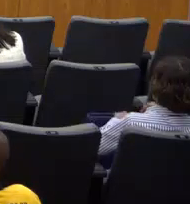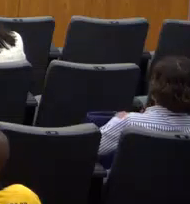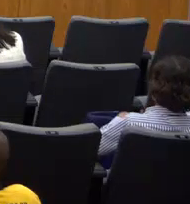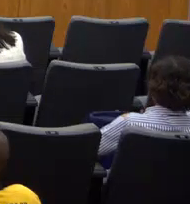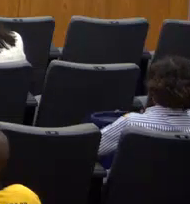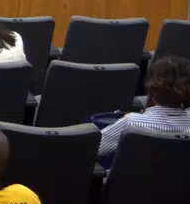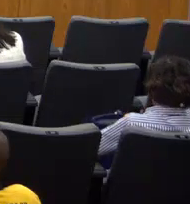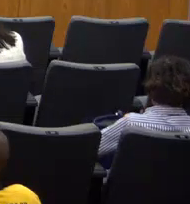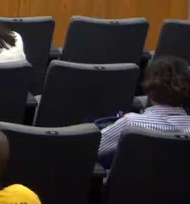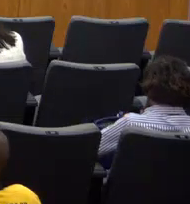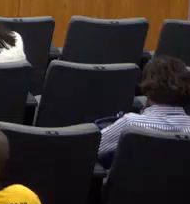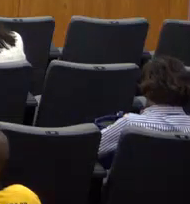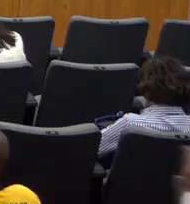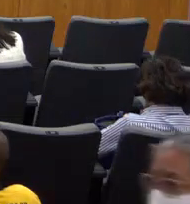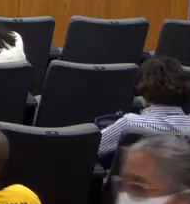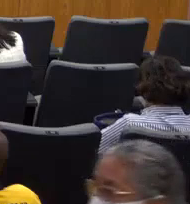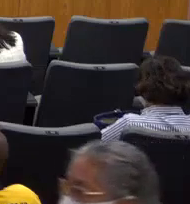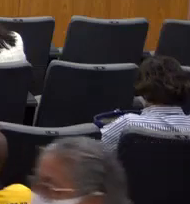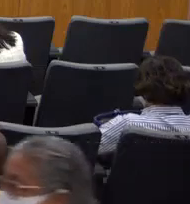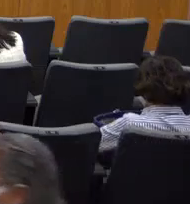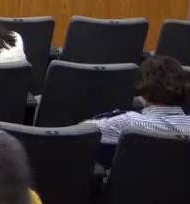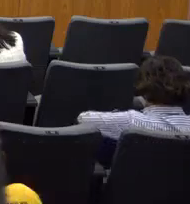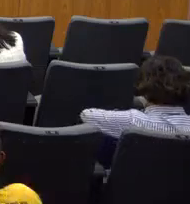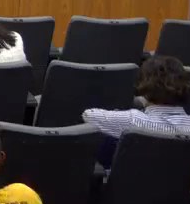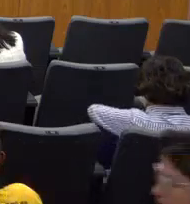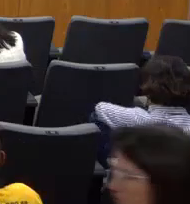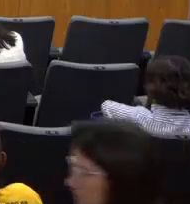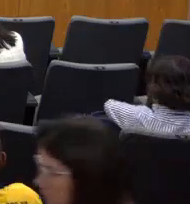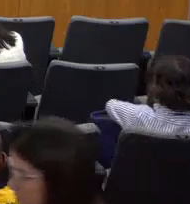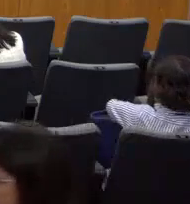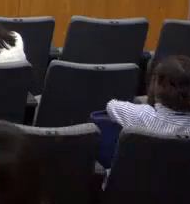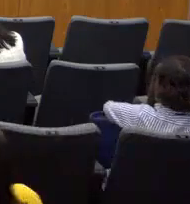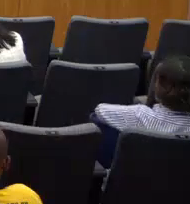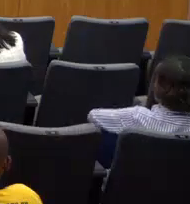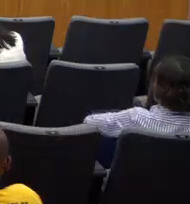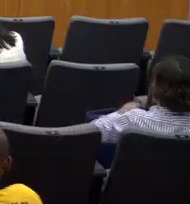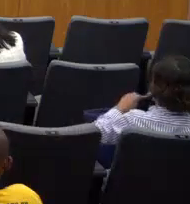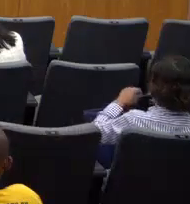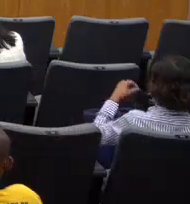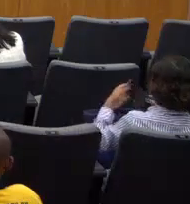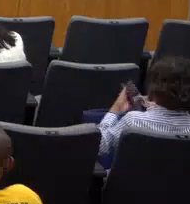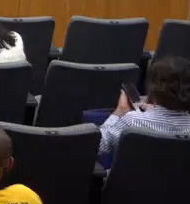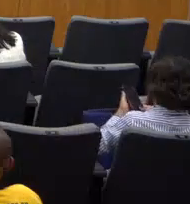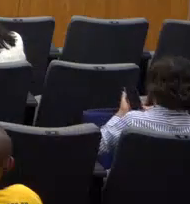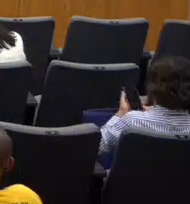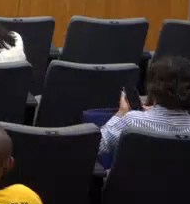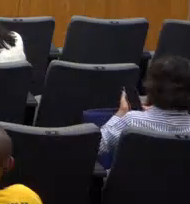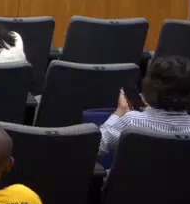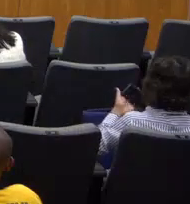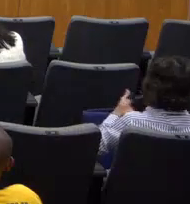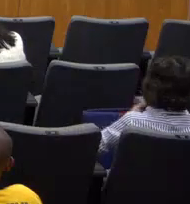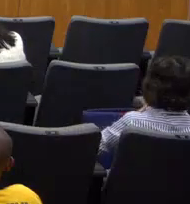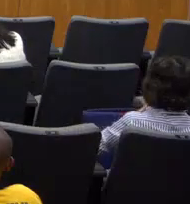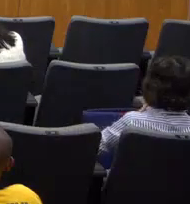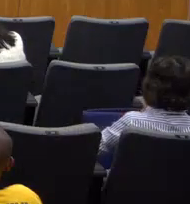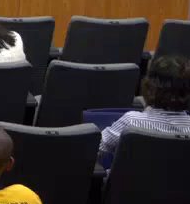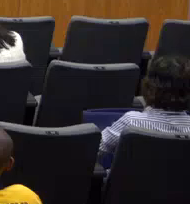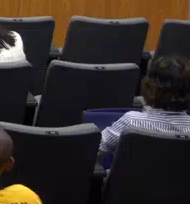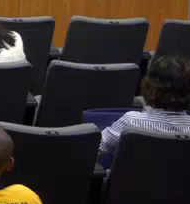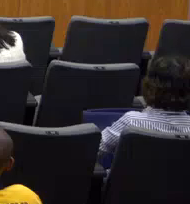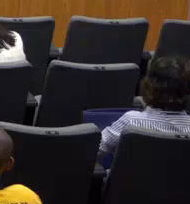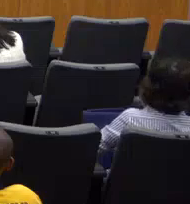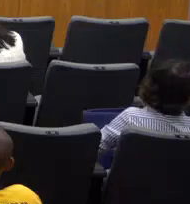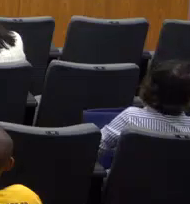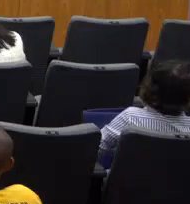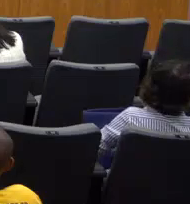implicações para a sociedade bem como as ações de prevenção e combate aos acidentes de trabalho de maneira chamar a atenção